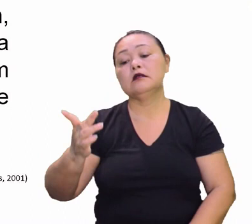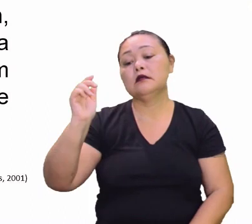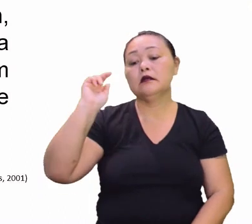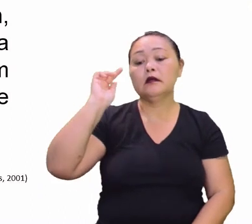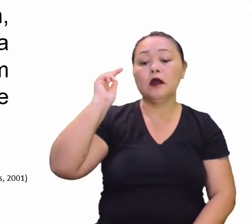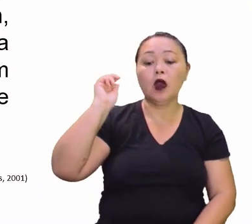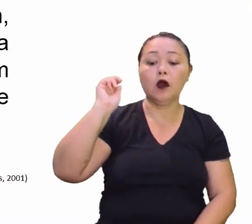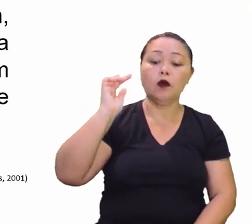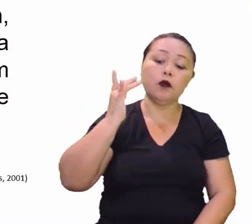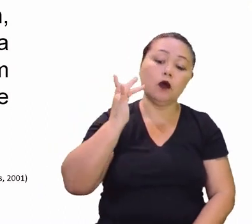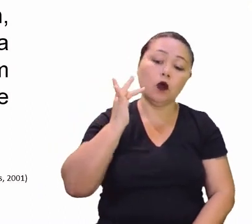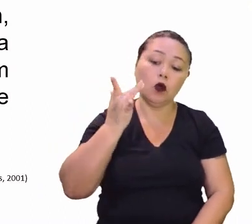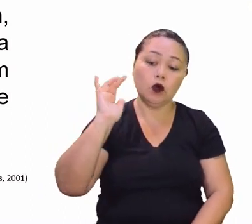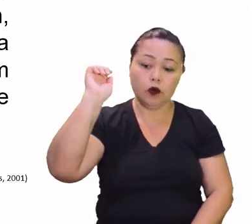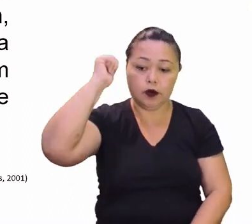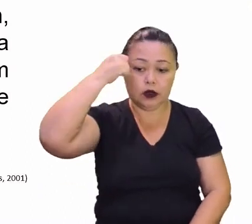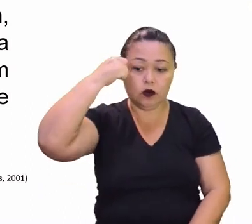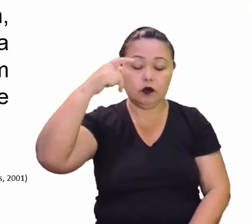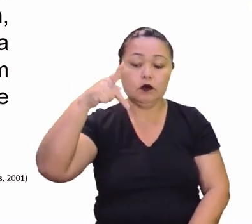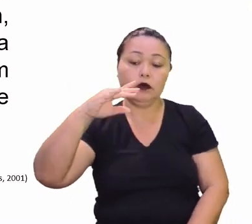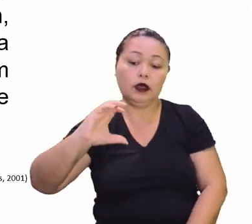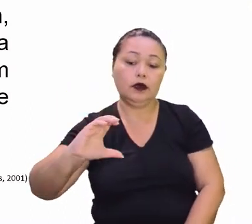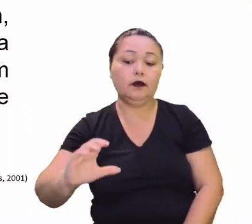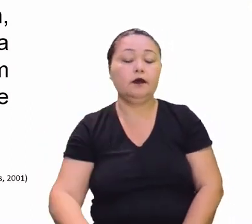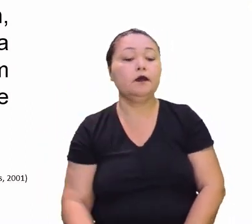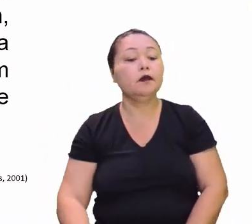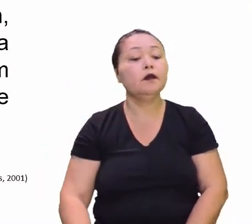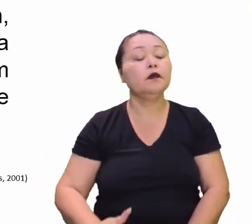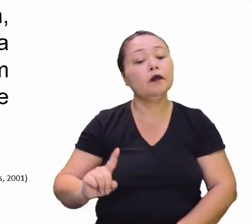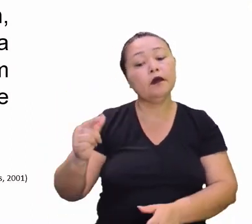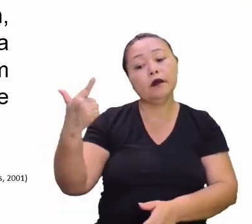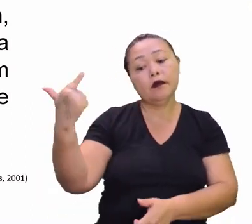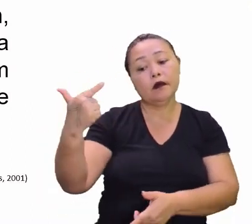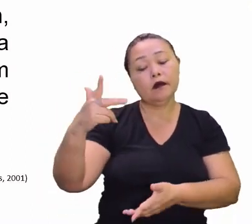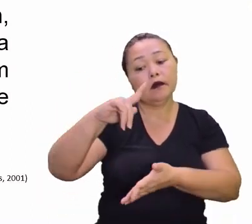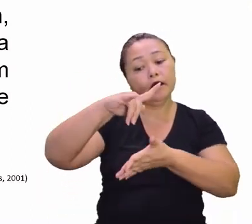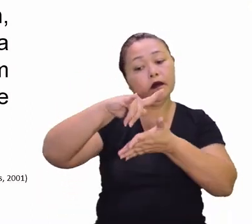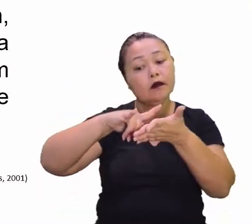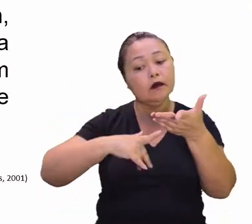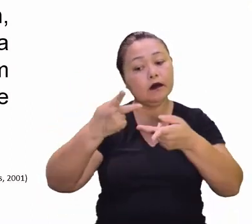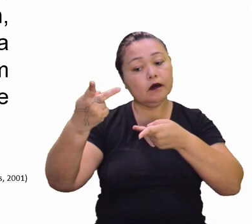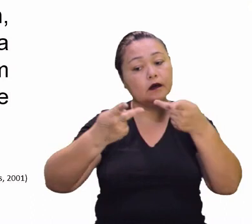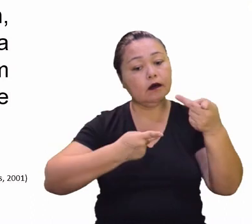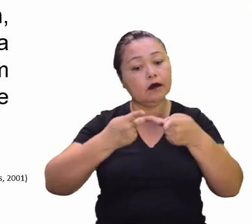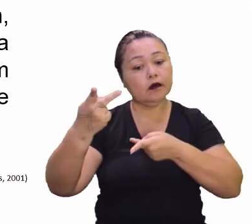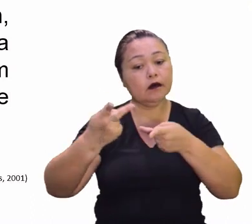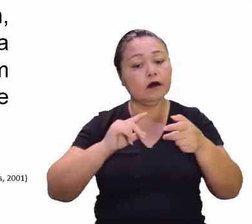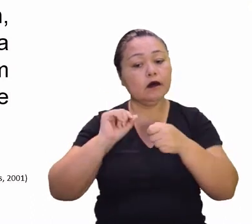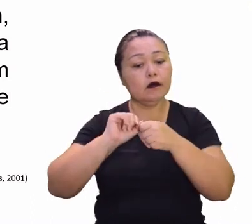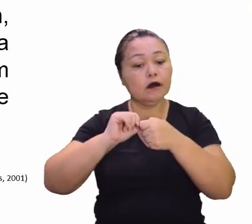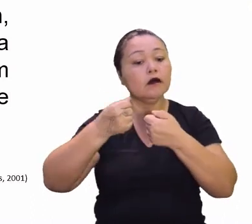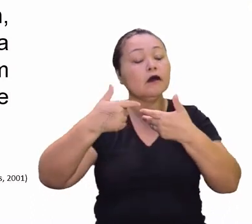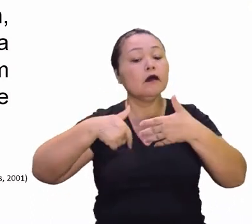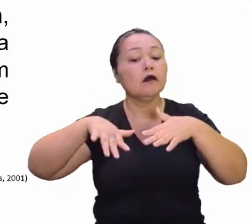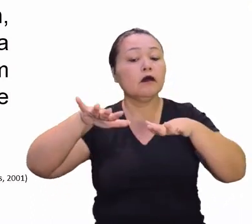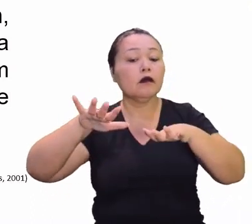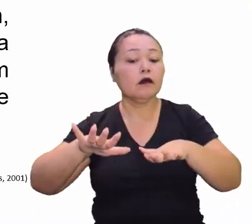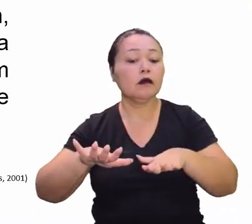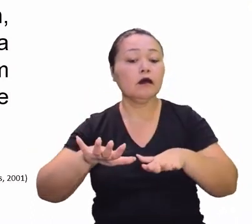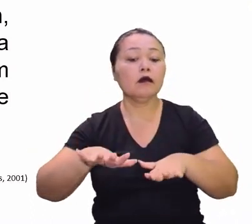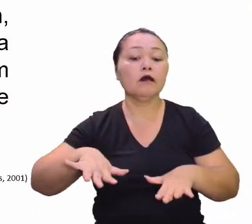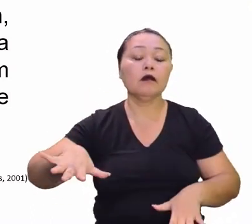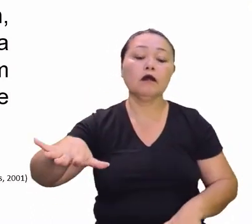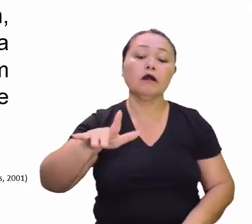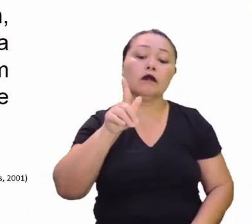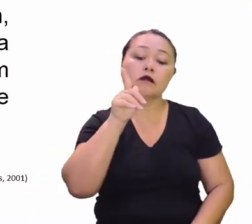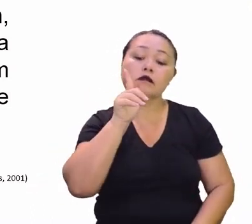Preto, o PIC Ouro Preto. O segundo projeto foi implantado em 1971, lá